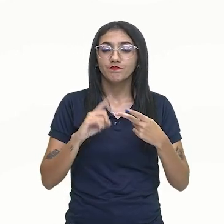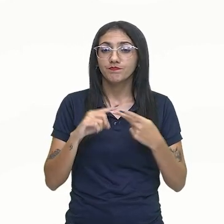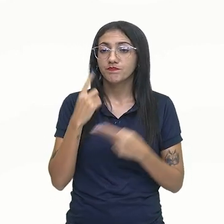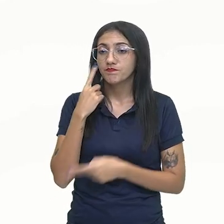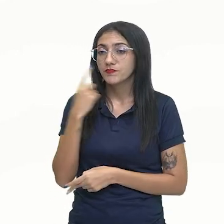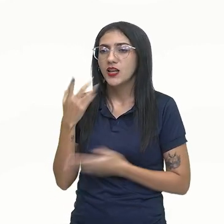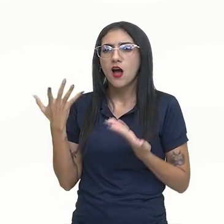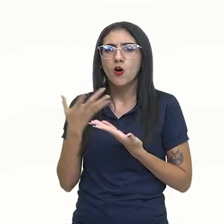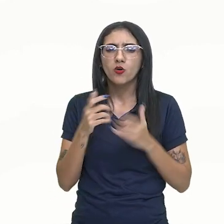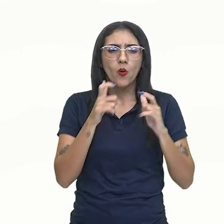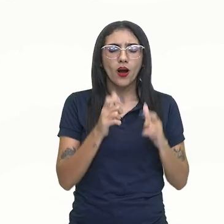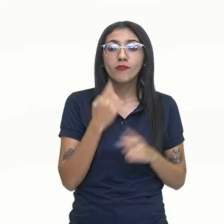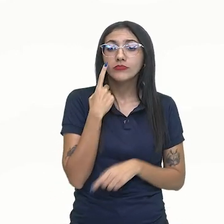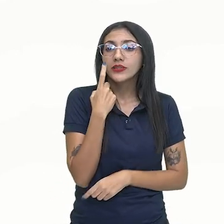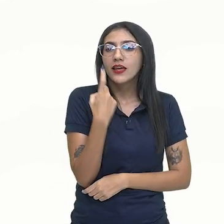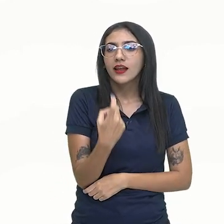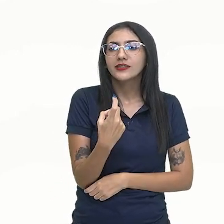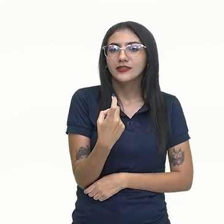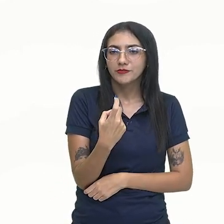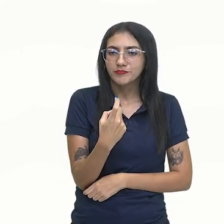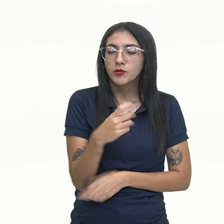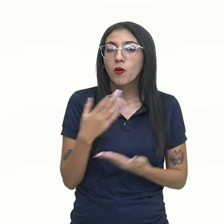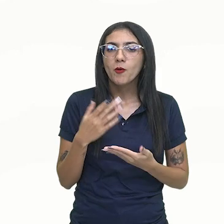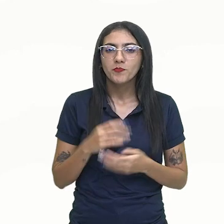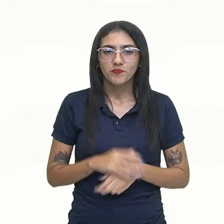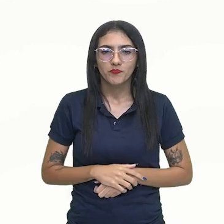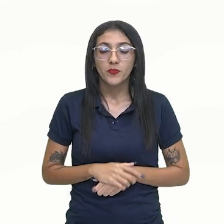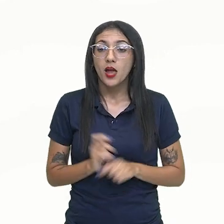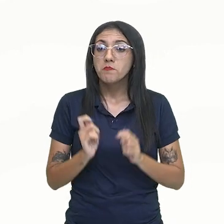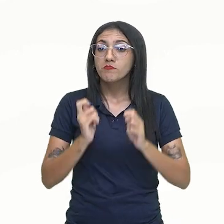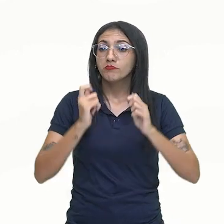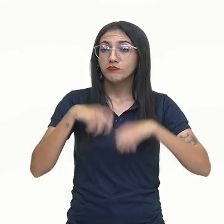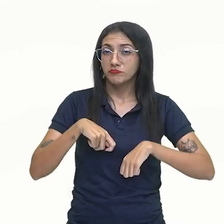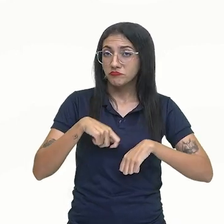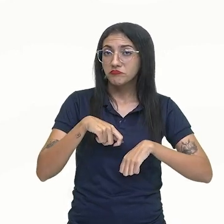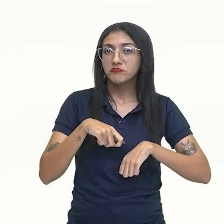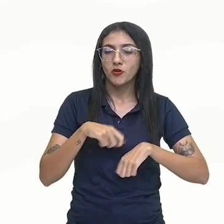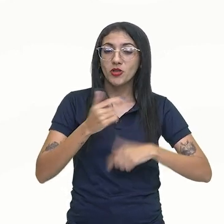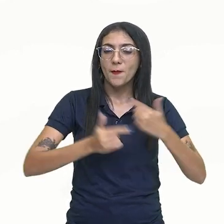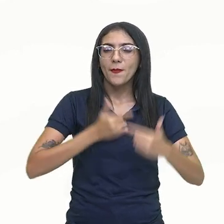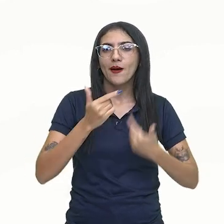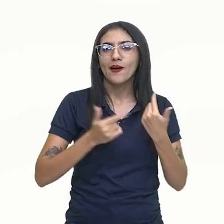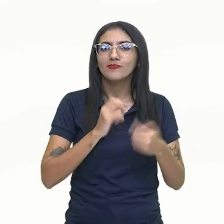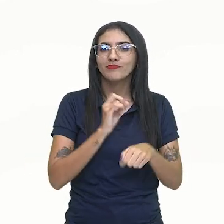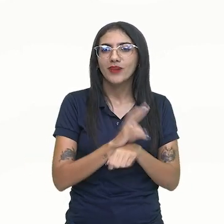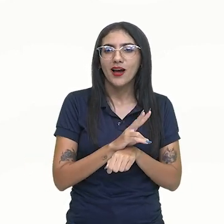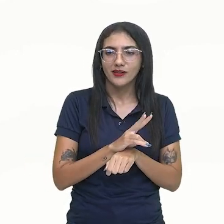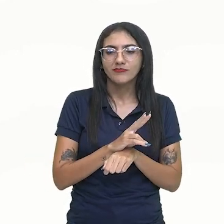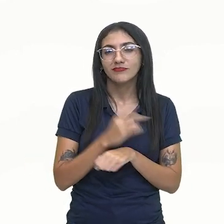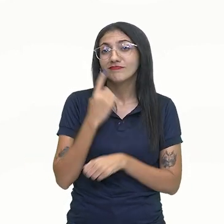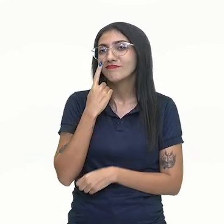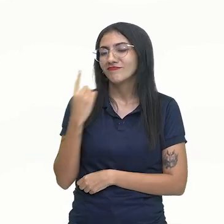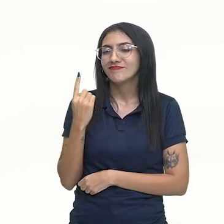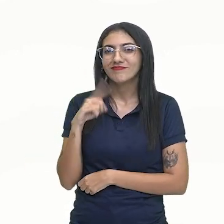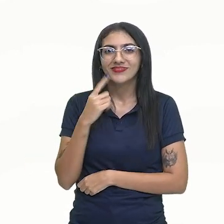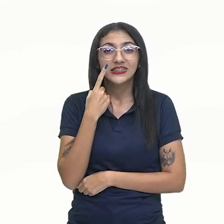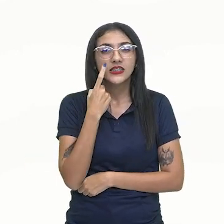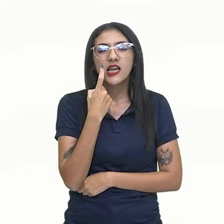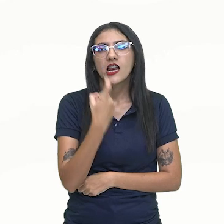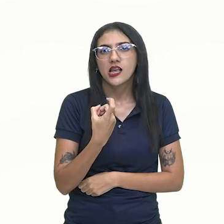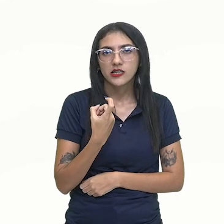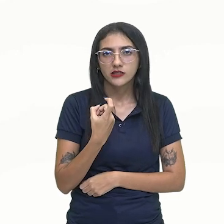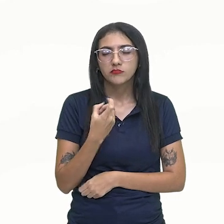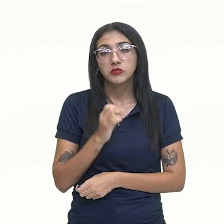fatores atrativos. A possibilidade de conseguir aqui emprego, né? Então, a gente já tem como fator atrativo